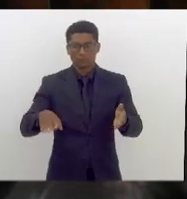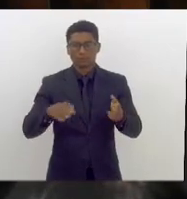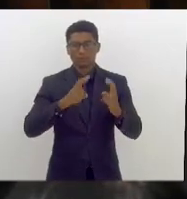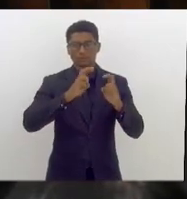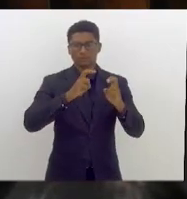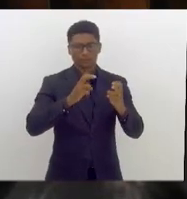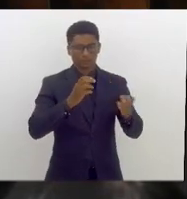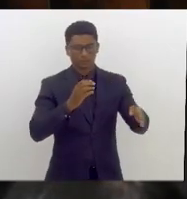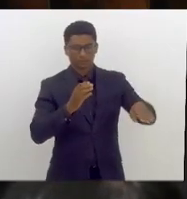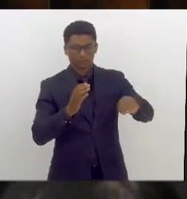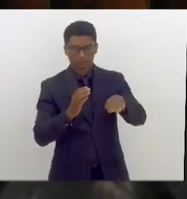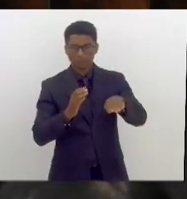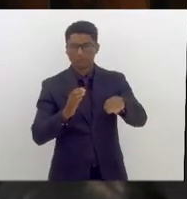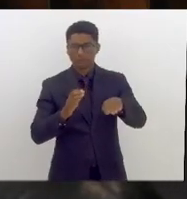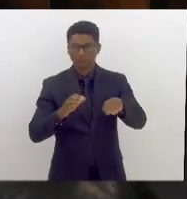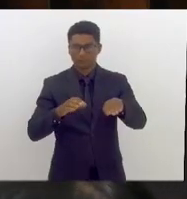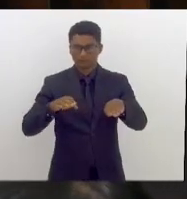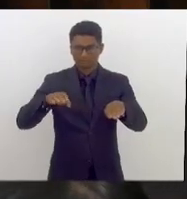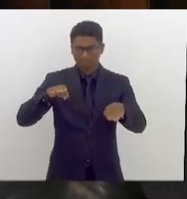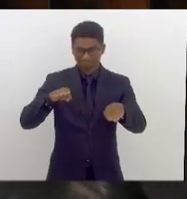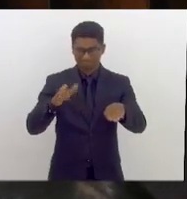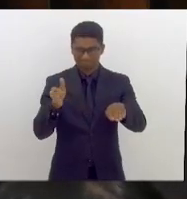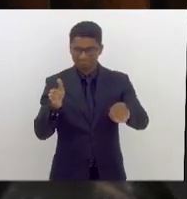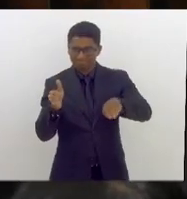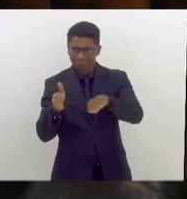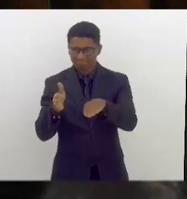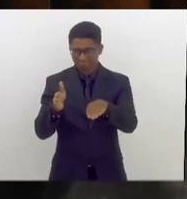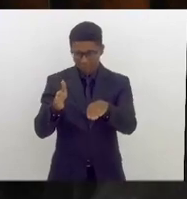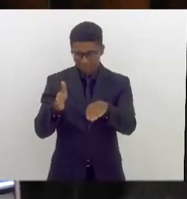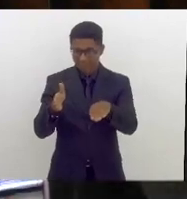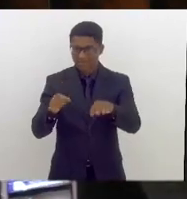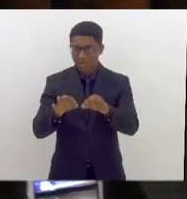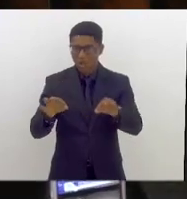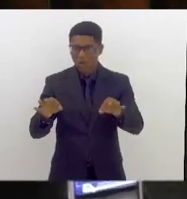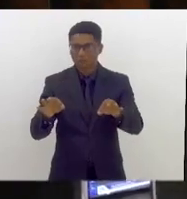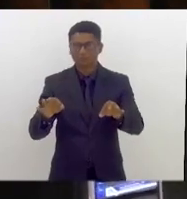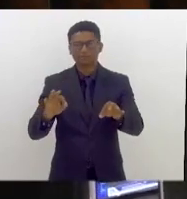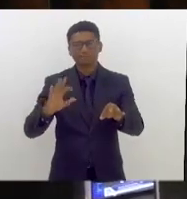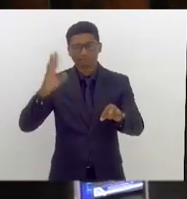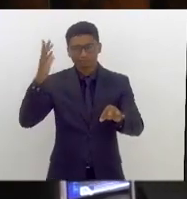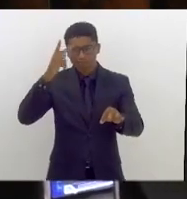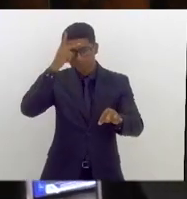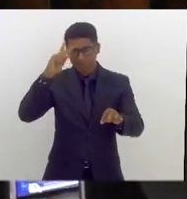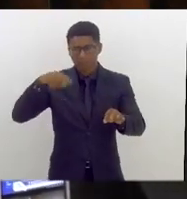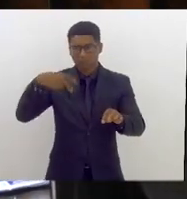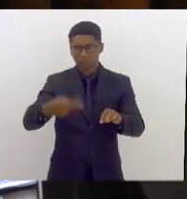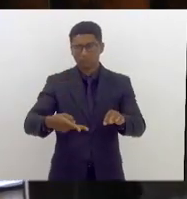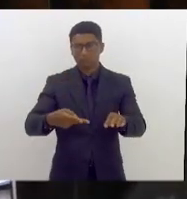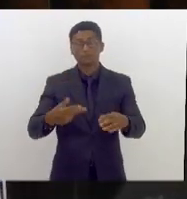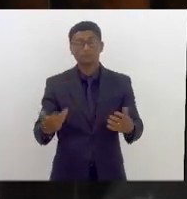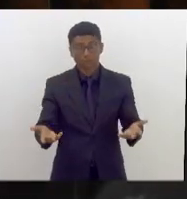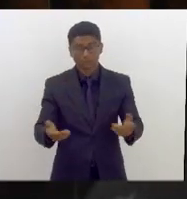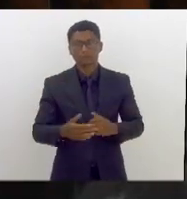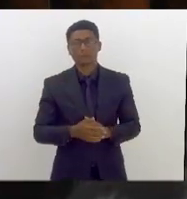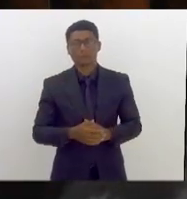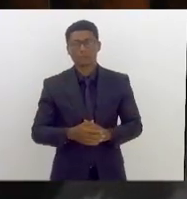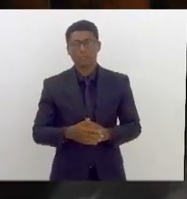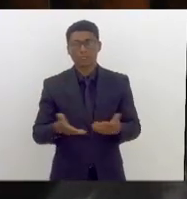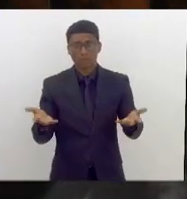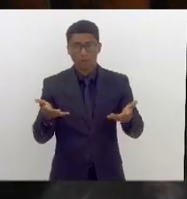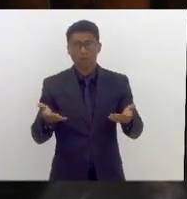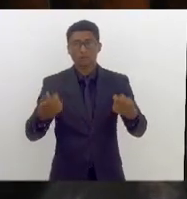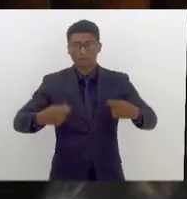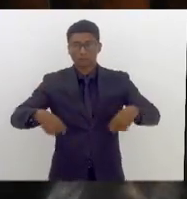aqueles vãos, que causam muitos acidentes, tudo isso, agora a necessidade de voltar com o batalhão ferroviário, proposta nossa da